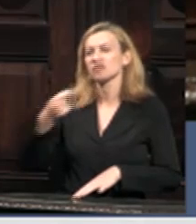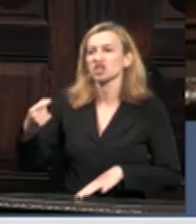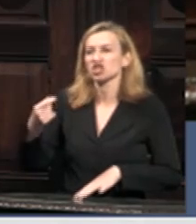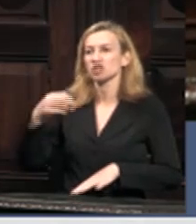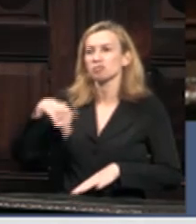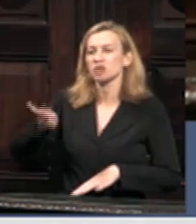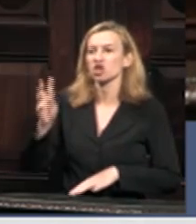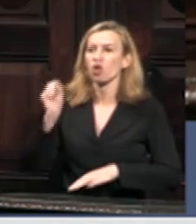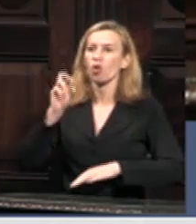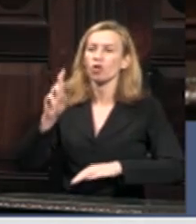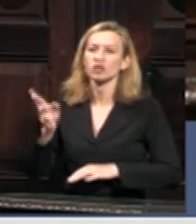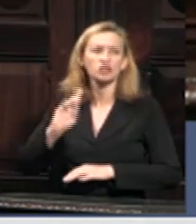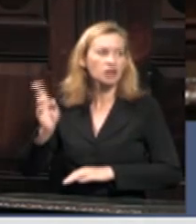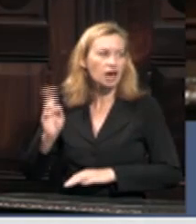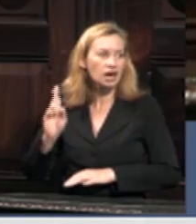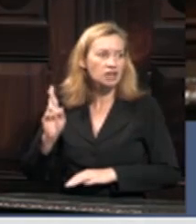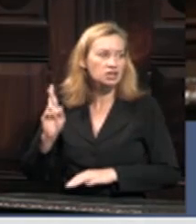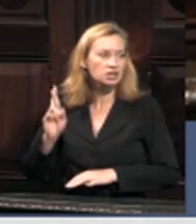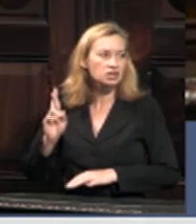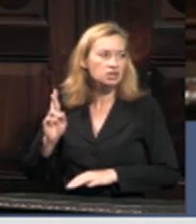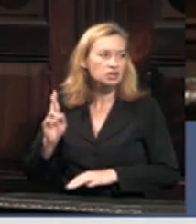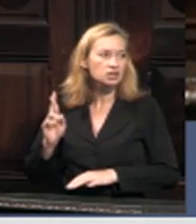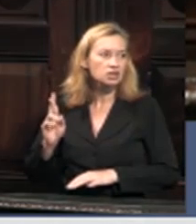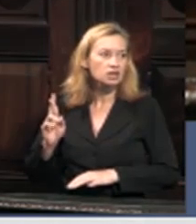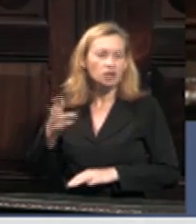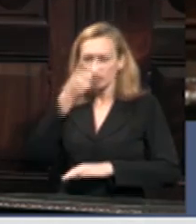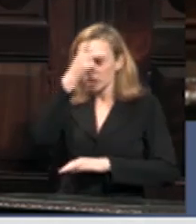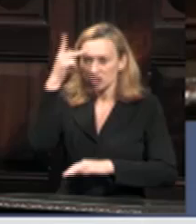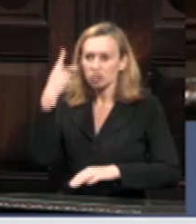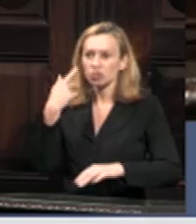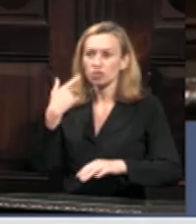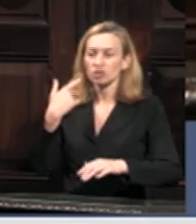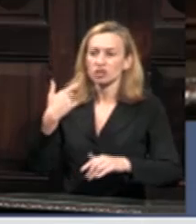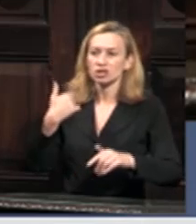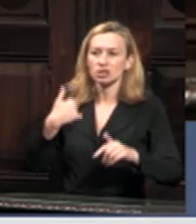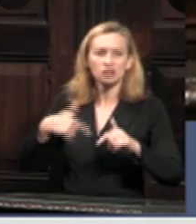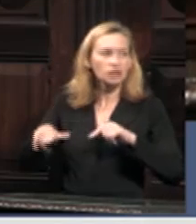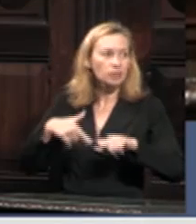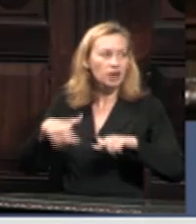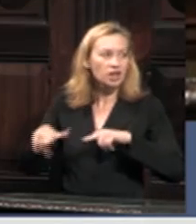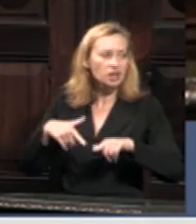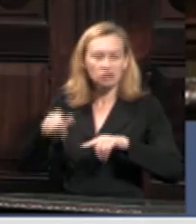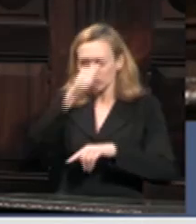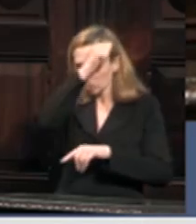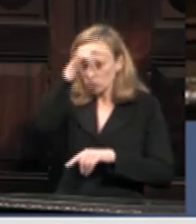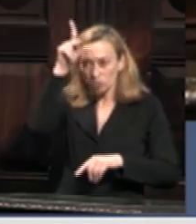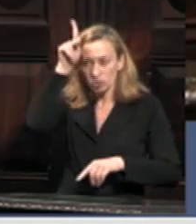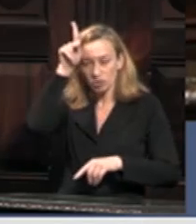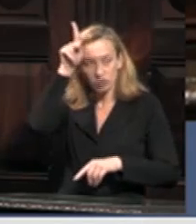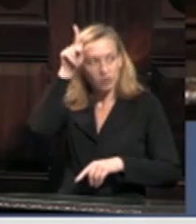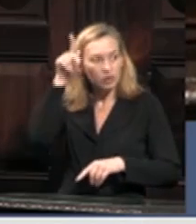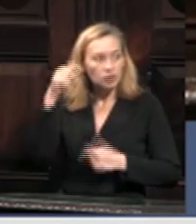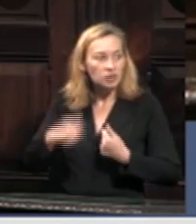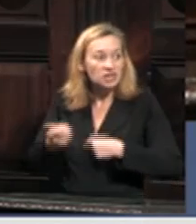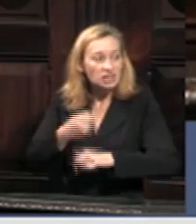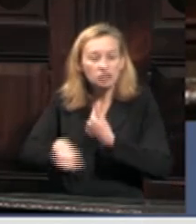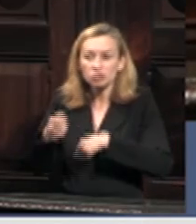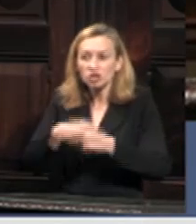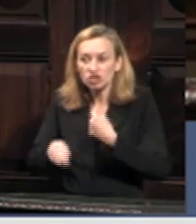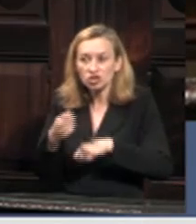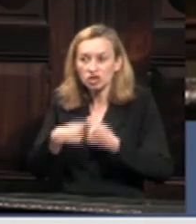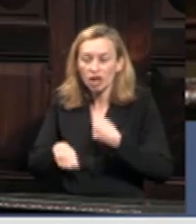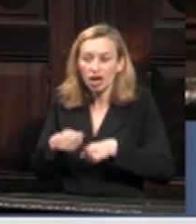400 mil servidores públicos. É uma máquina complexa, difícil, que exerce